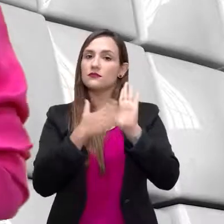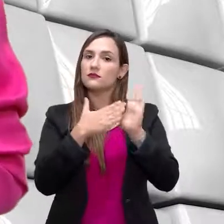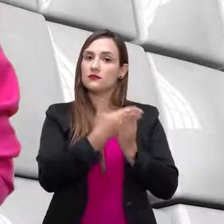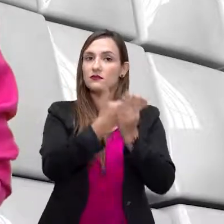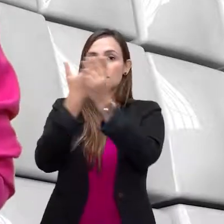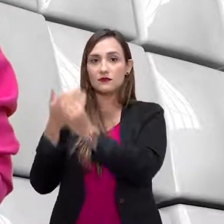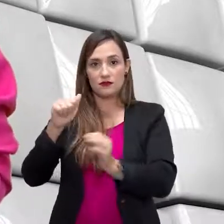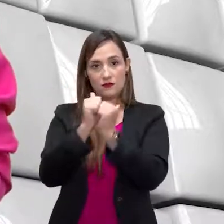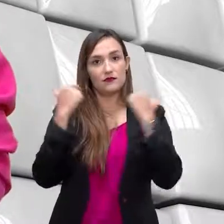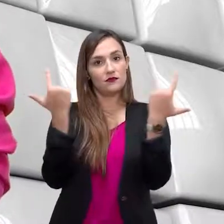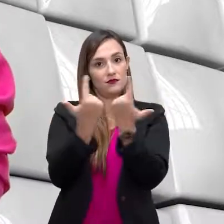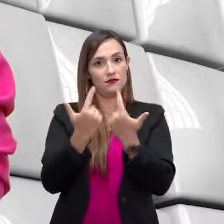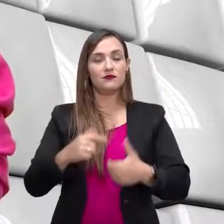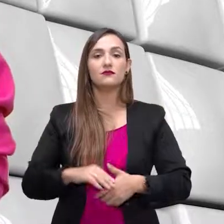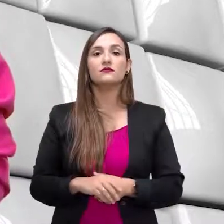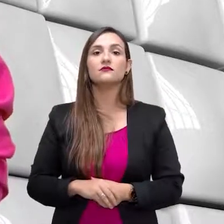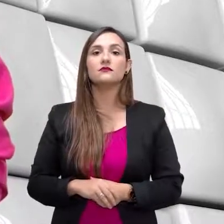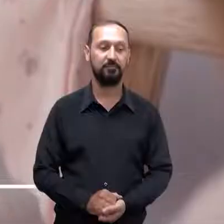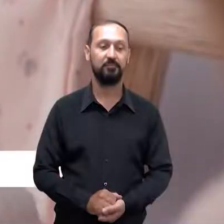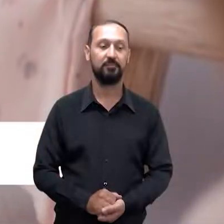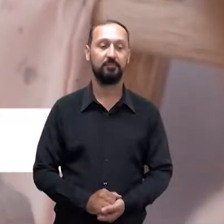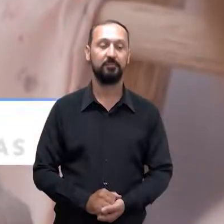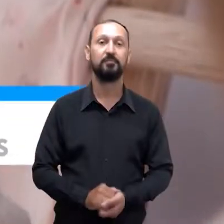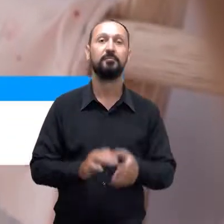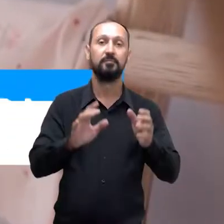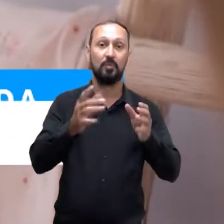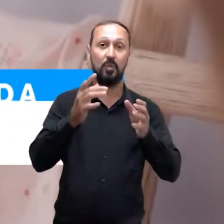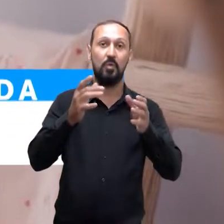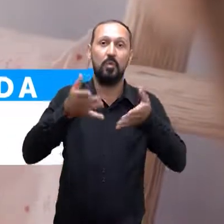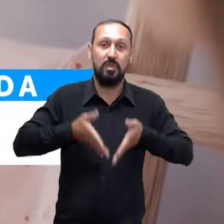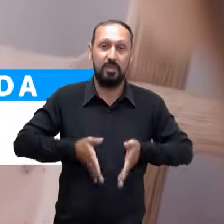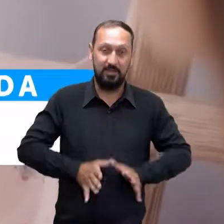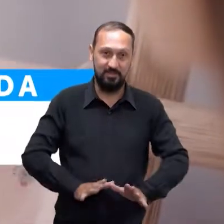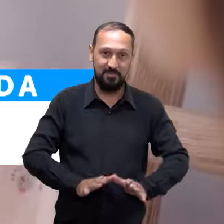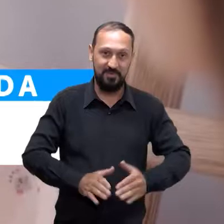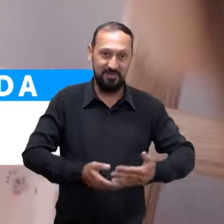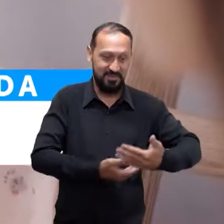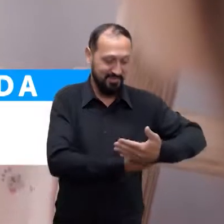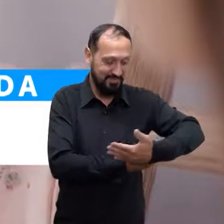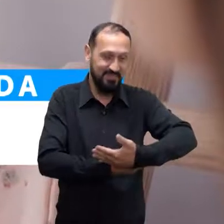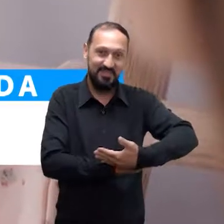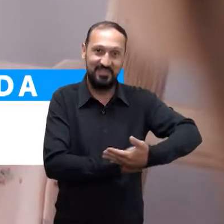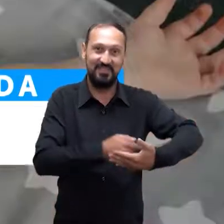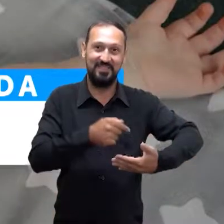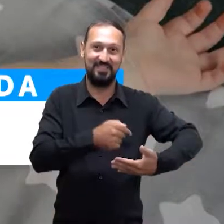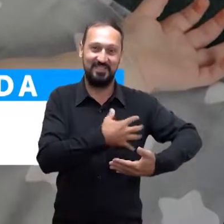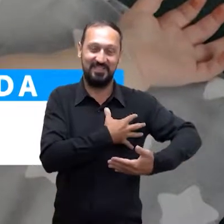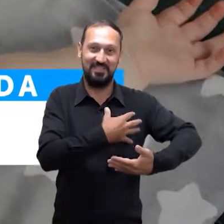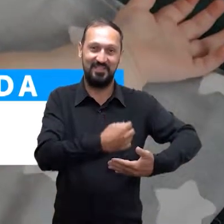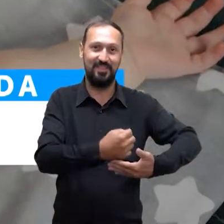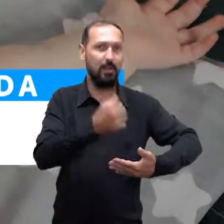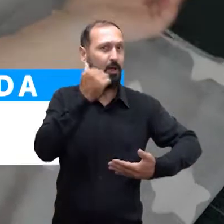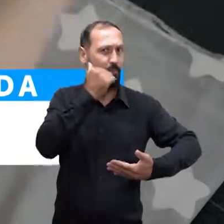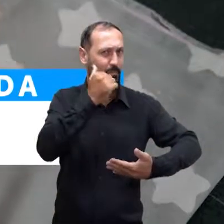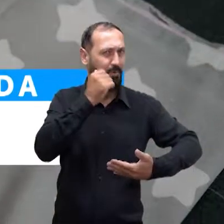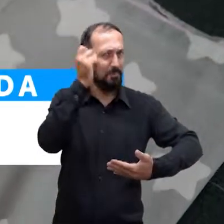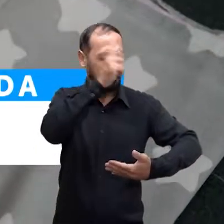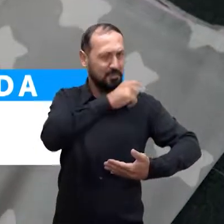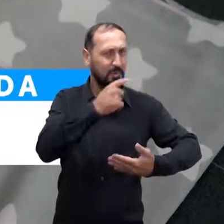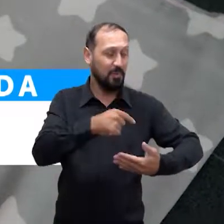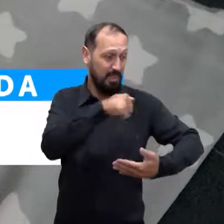proposta começou a tramitar na Alemes. O nascimento de um filho é um desafio para as mulheres. Com uma criança sob